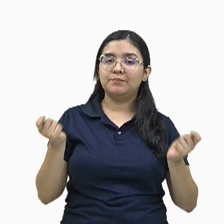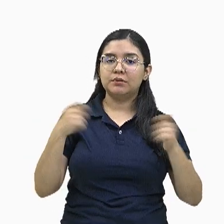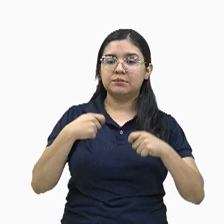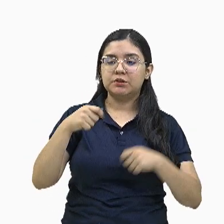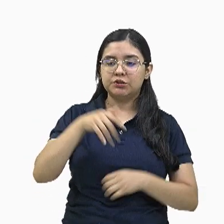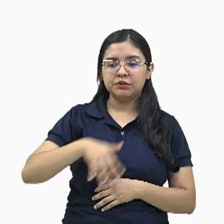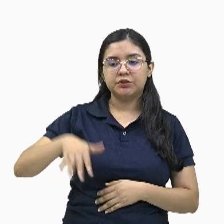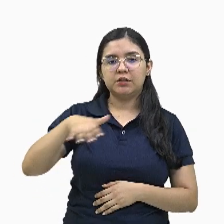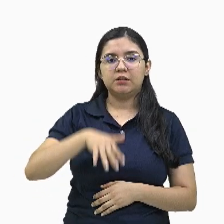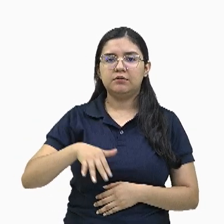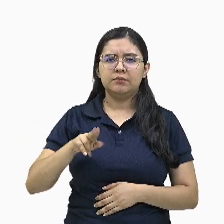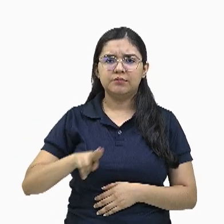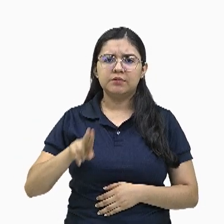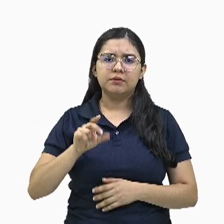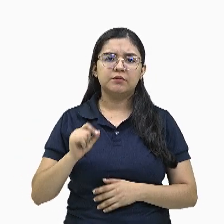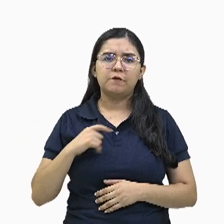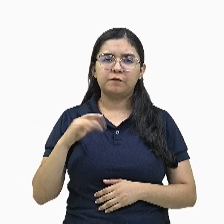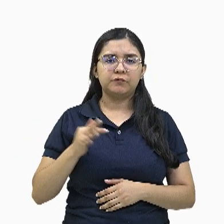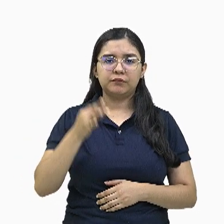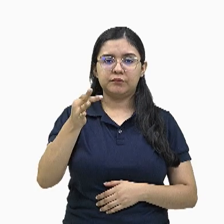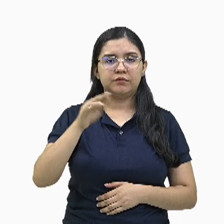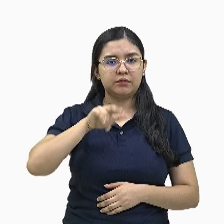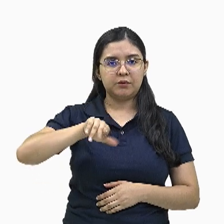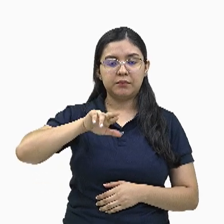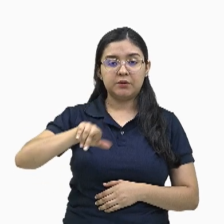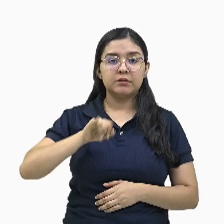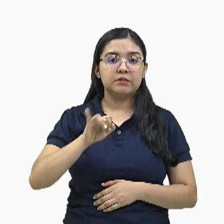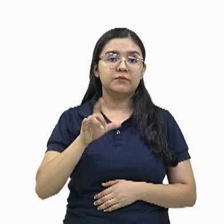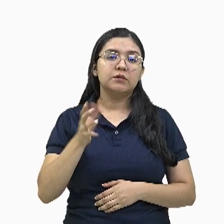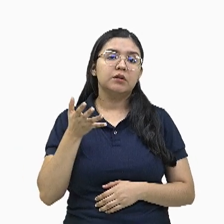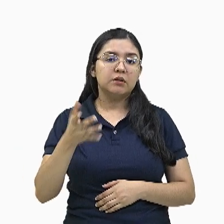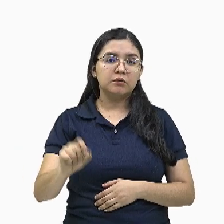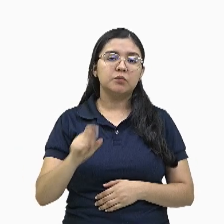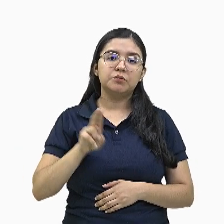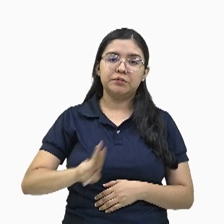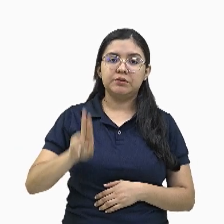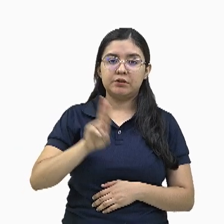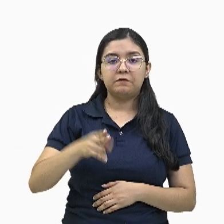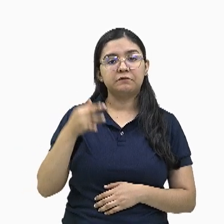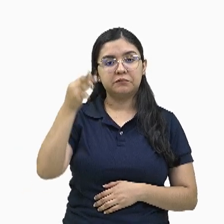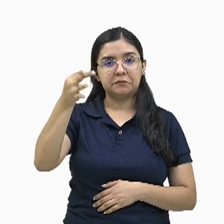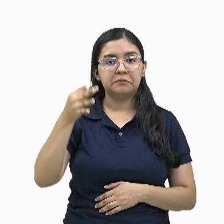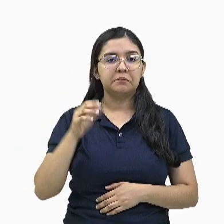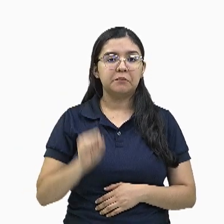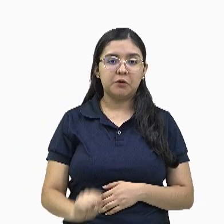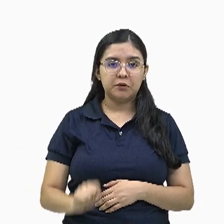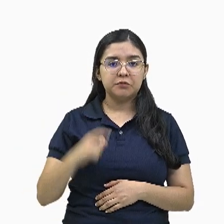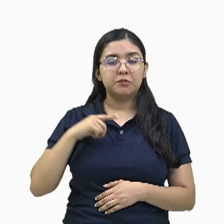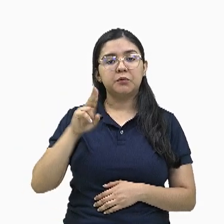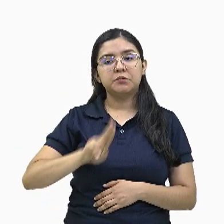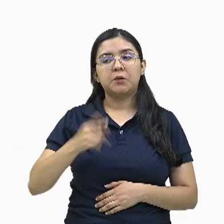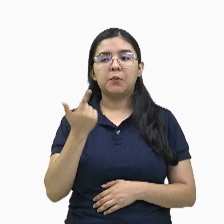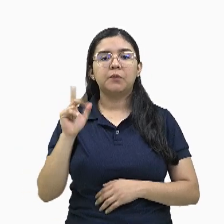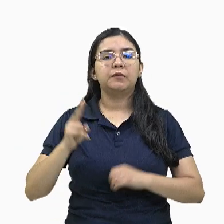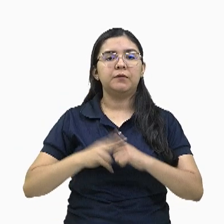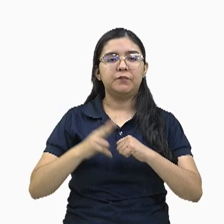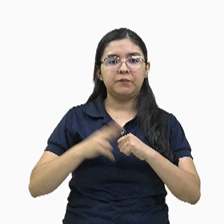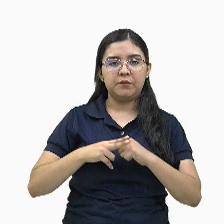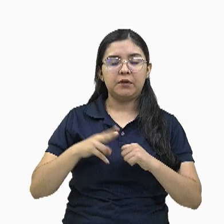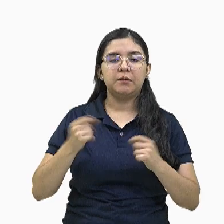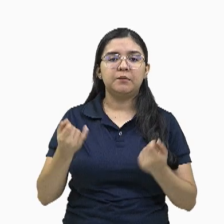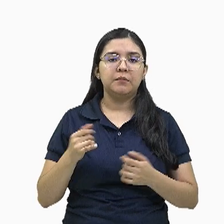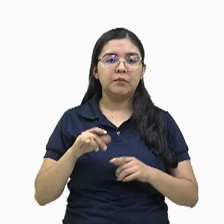Eu não estou usando aqui o futuro. Se você quiser usar futuro, você vai usar outros verbos modais, como